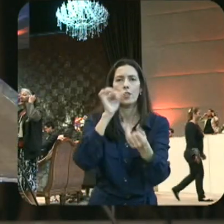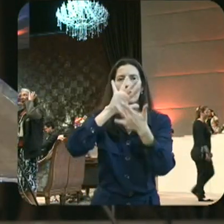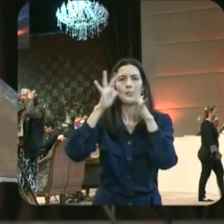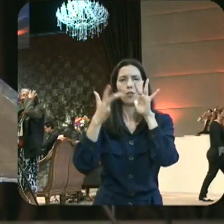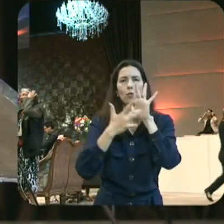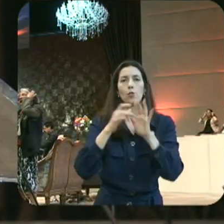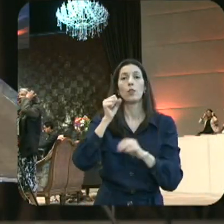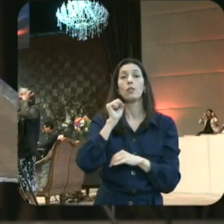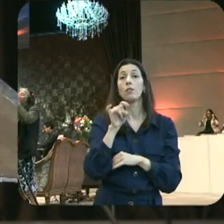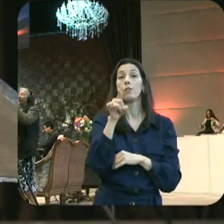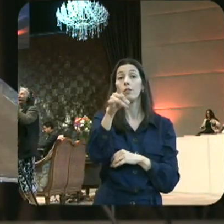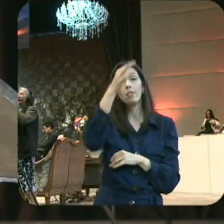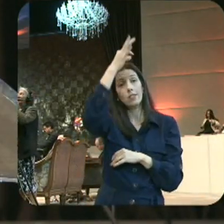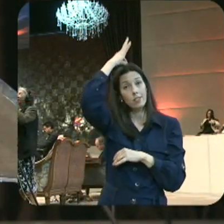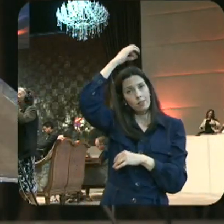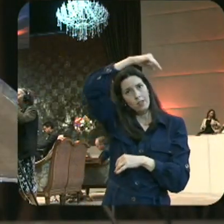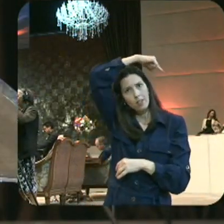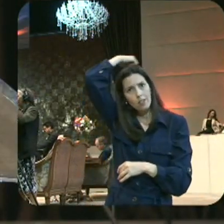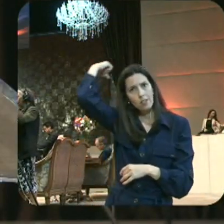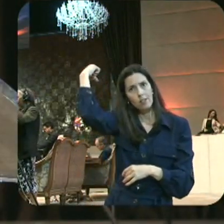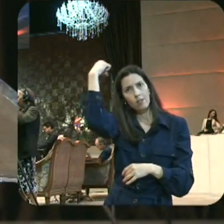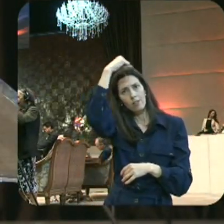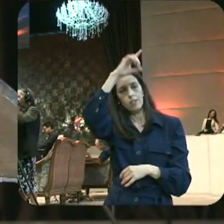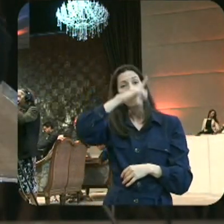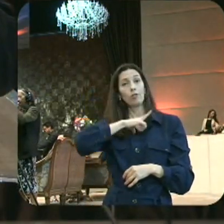Mas Satanás é muito sábio.